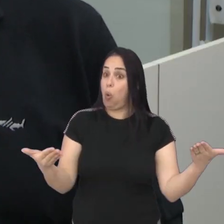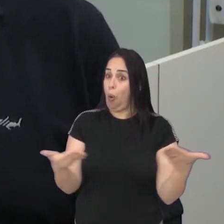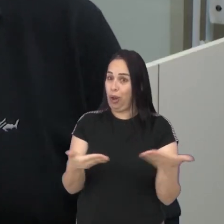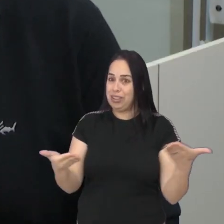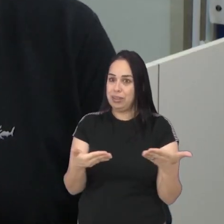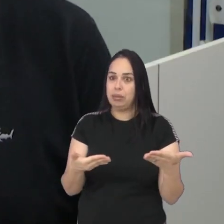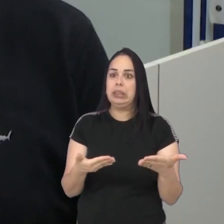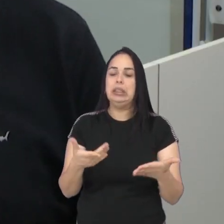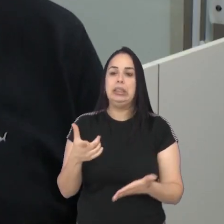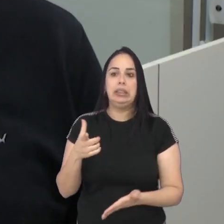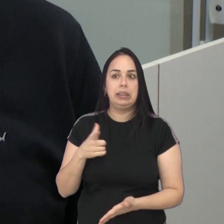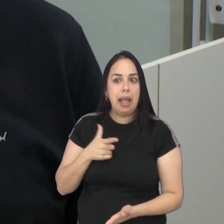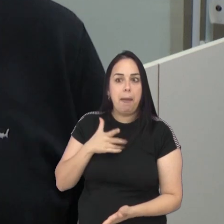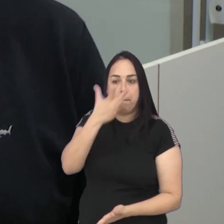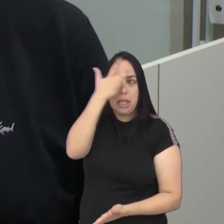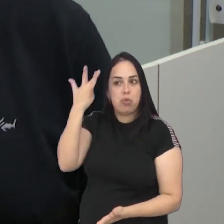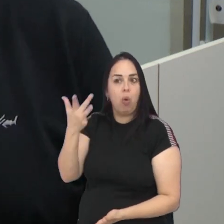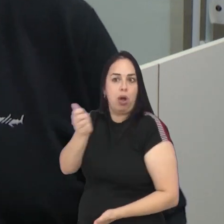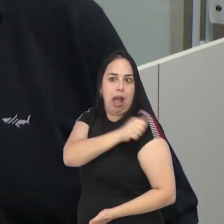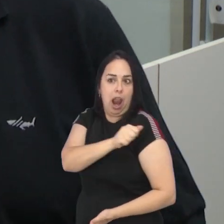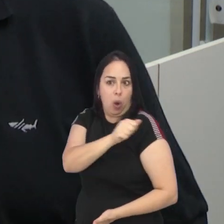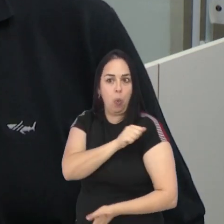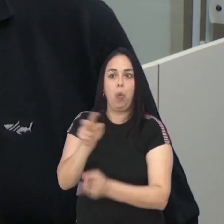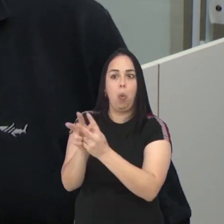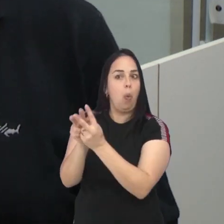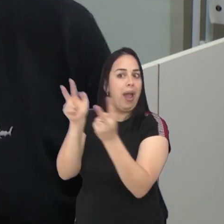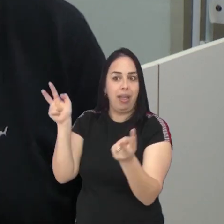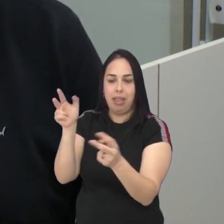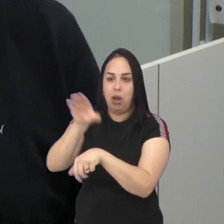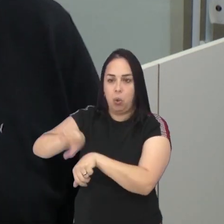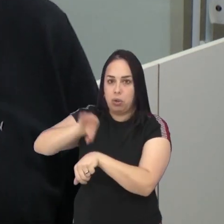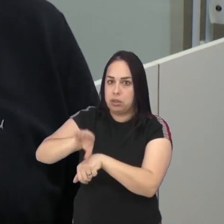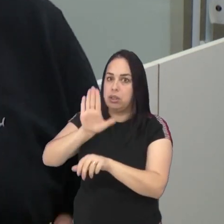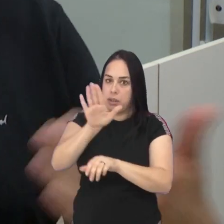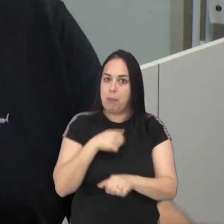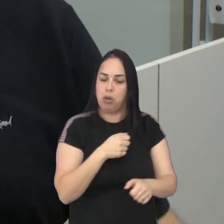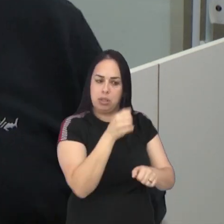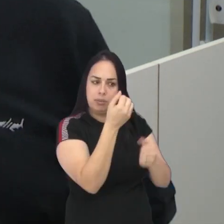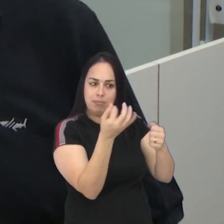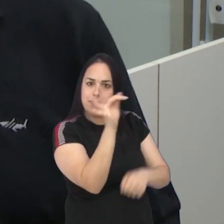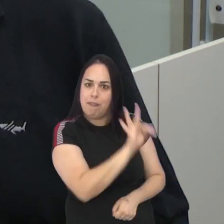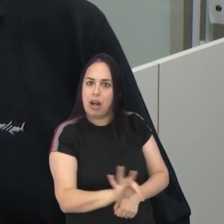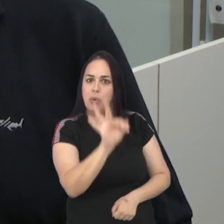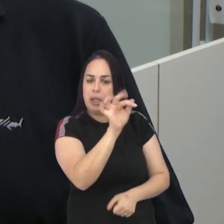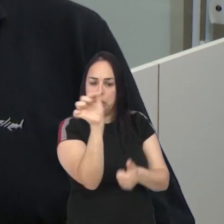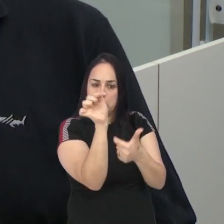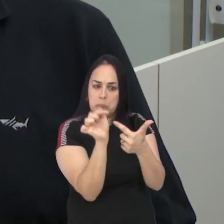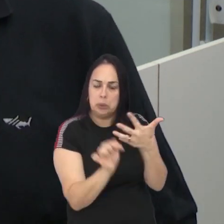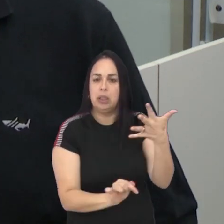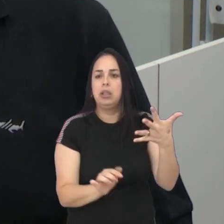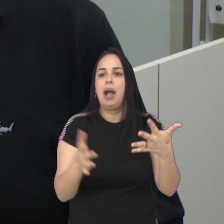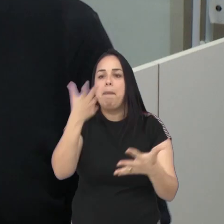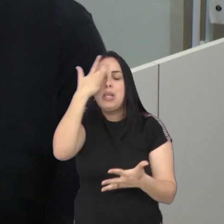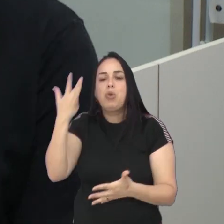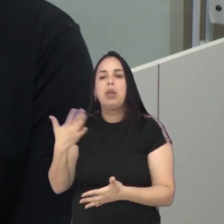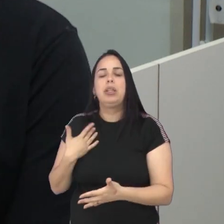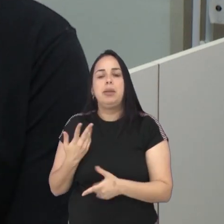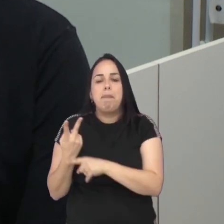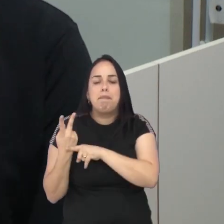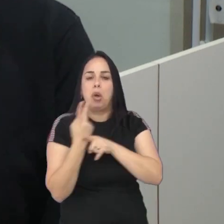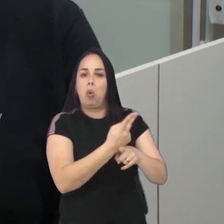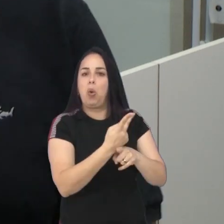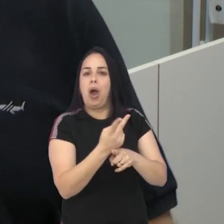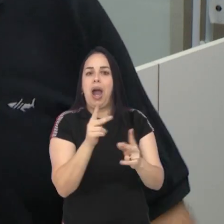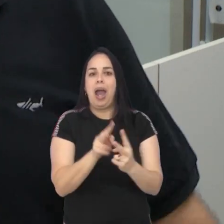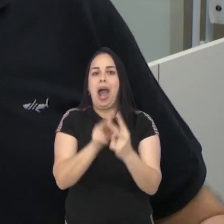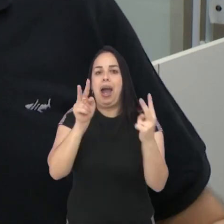hoje tendo muita gente participando de curso EAD. Dá para você citar vários aí que hoje buscou esse